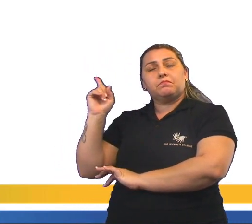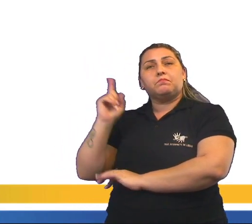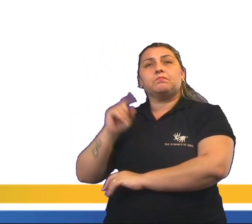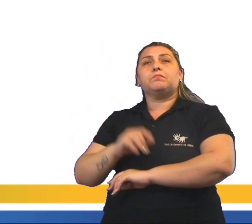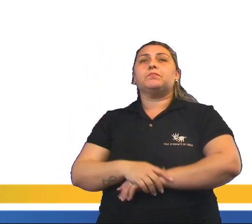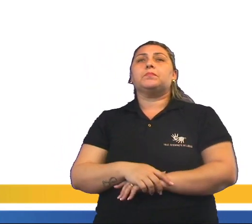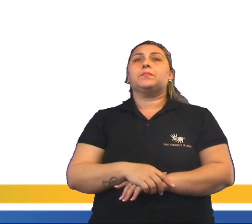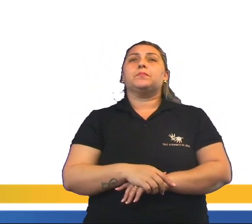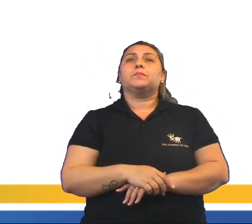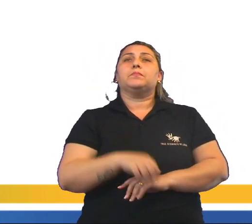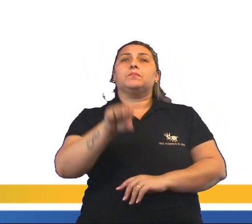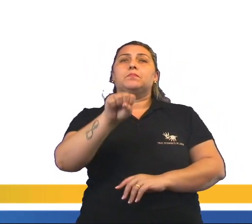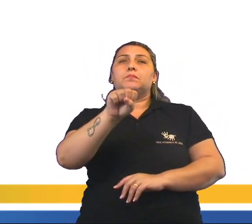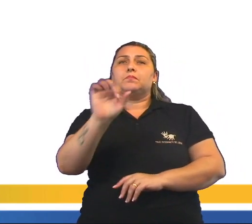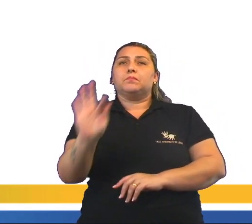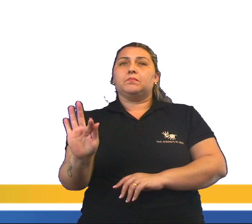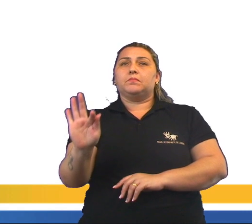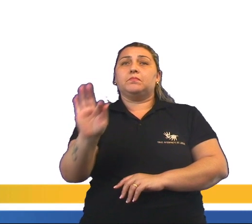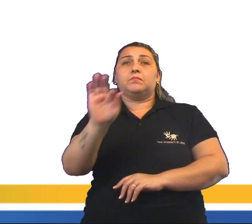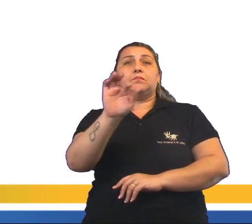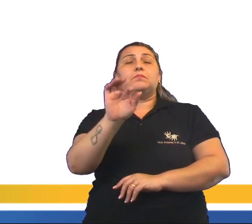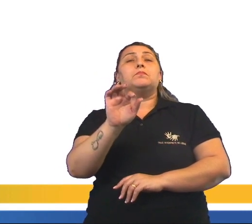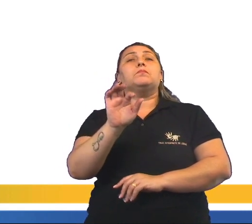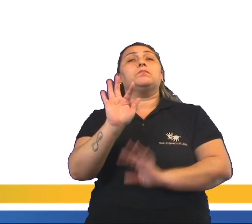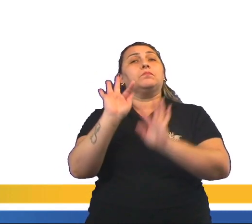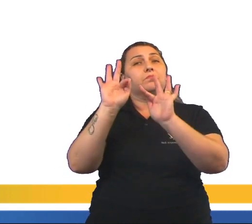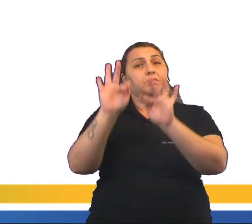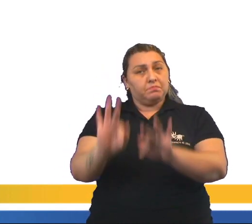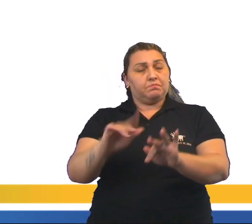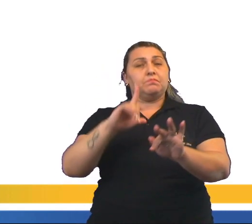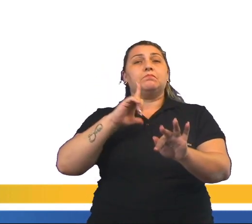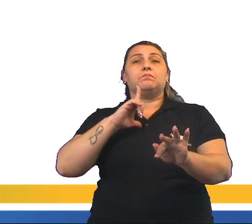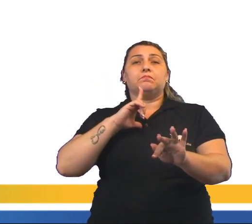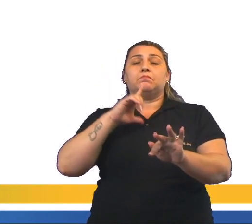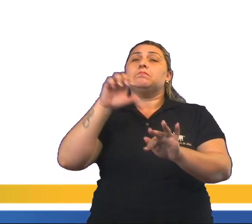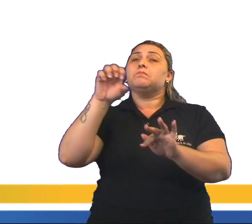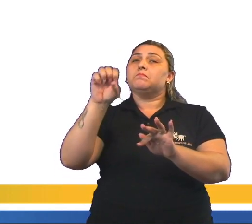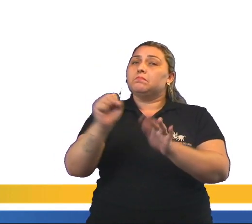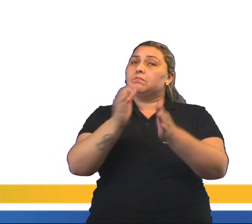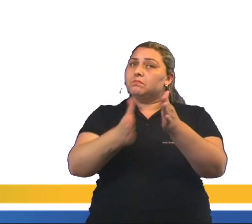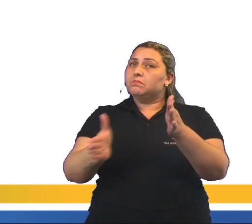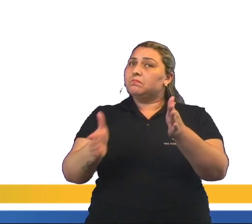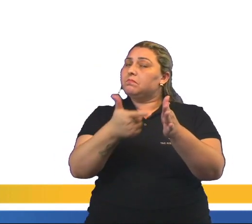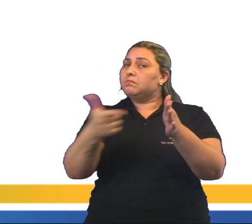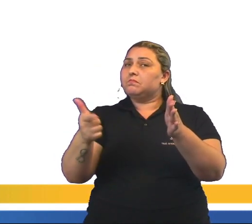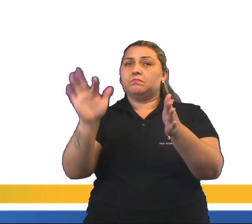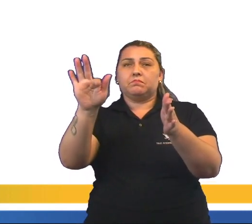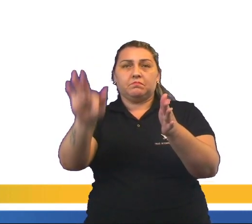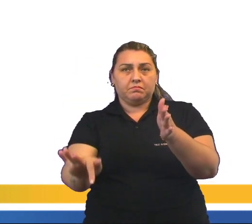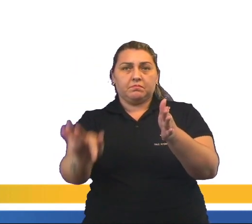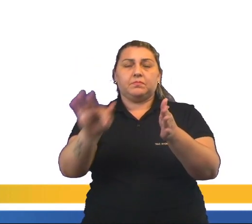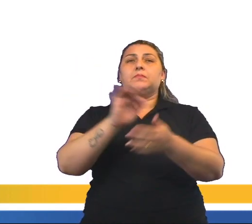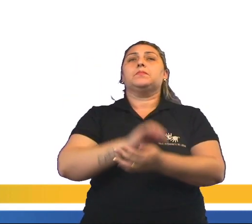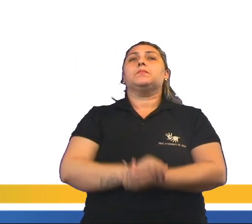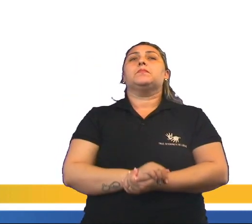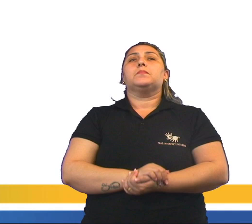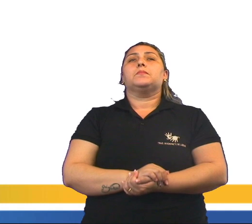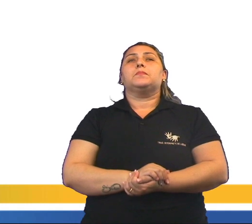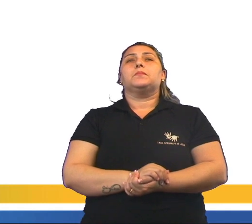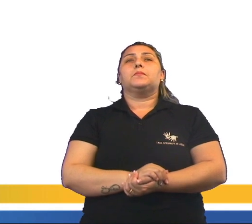simbolicamente SF sequência infinita é assim e sequência infinita